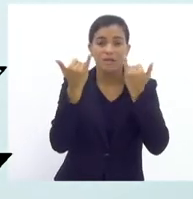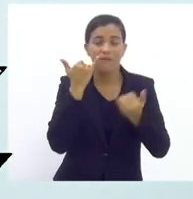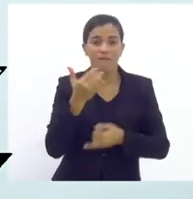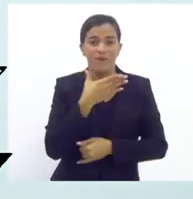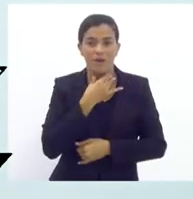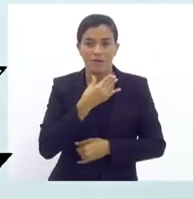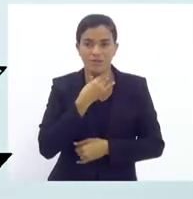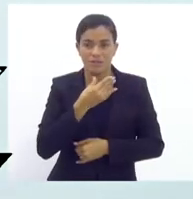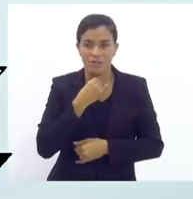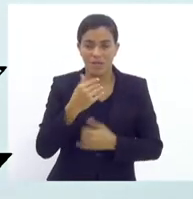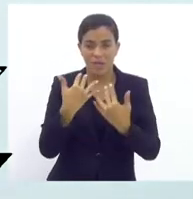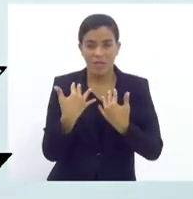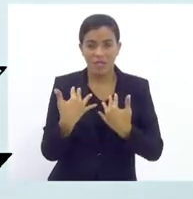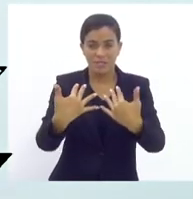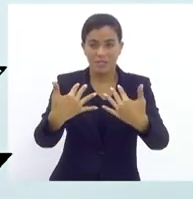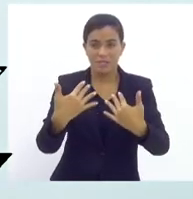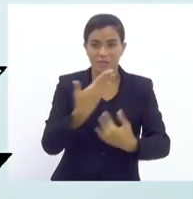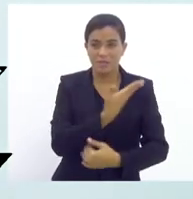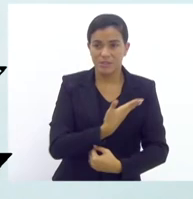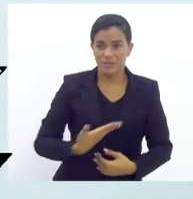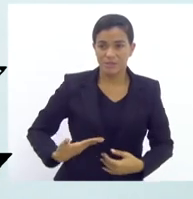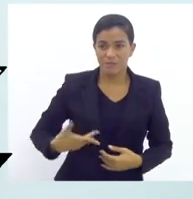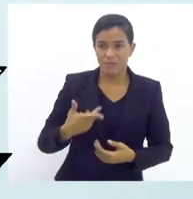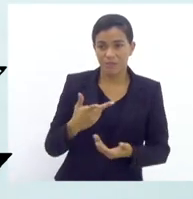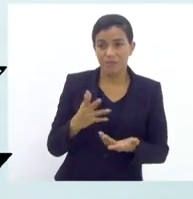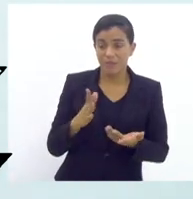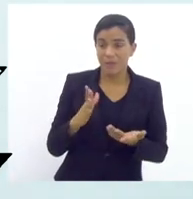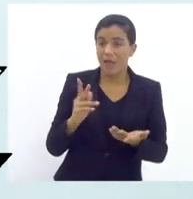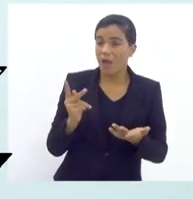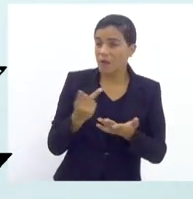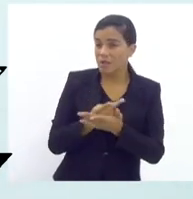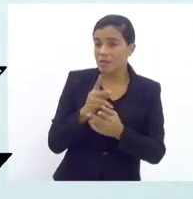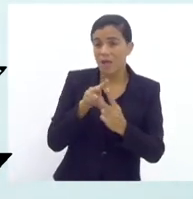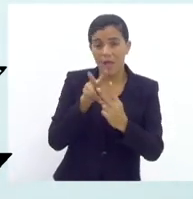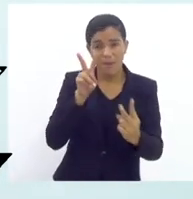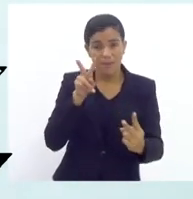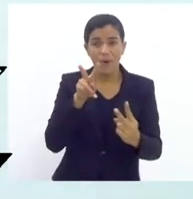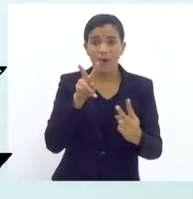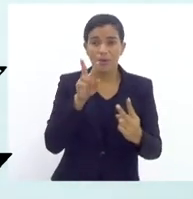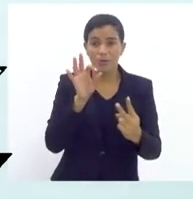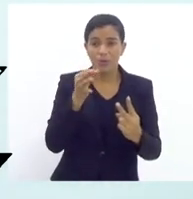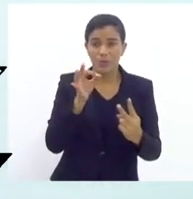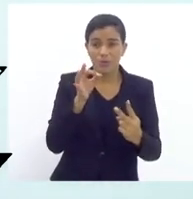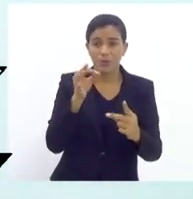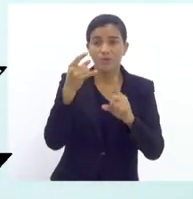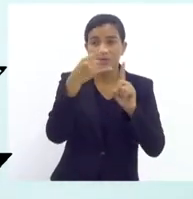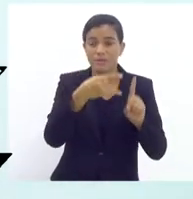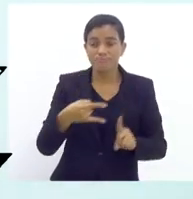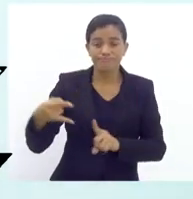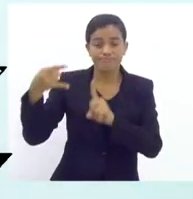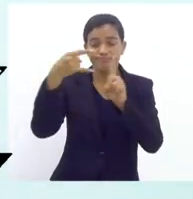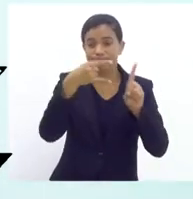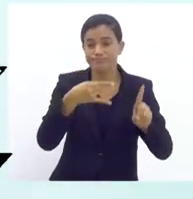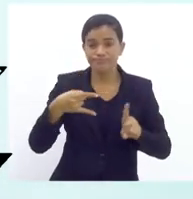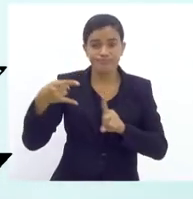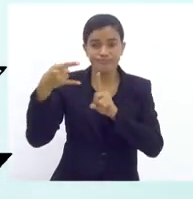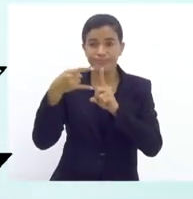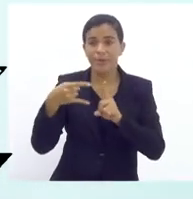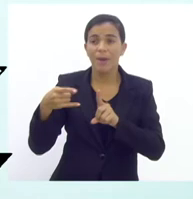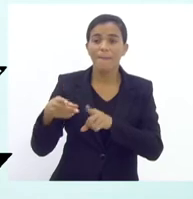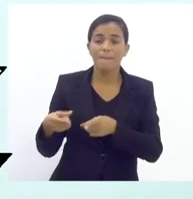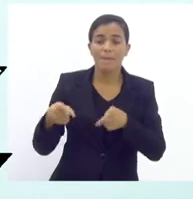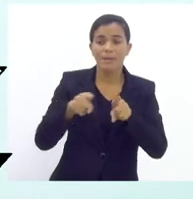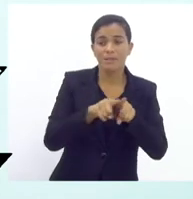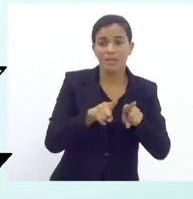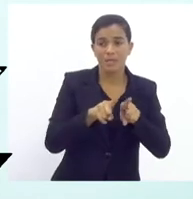audiência ocorrerá aqui mesmo na aliás de modo remoto será parceria né da Comissão de